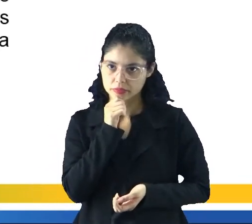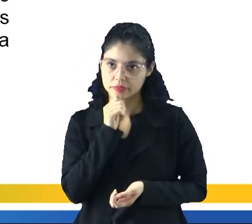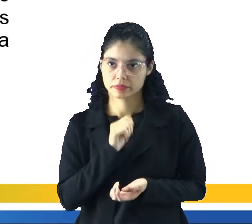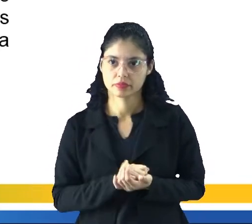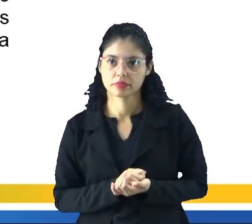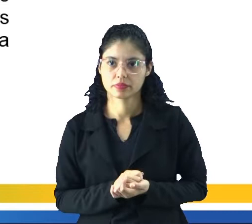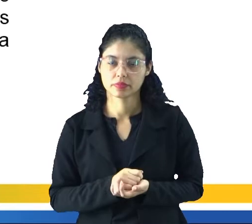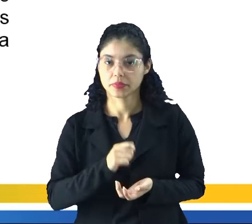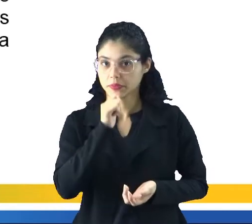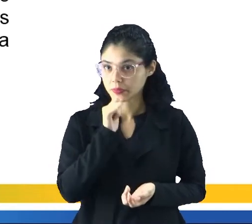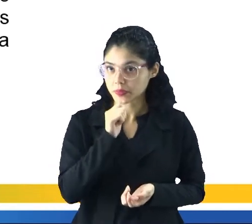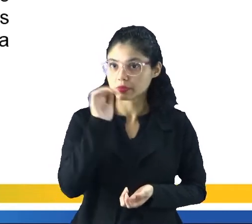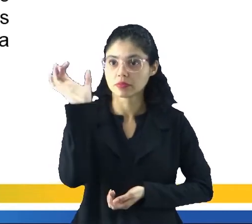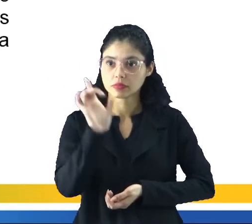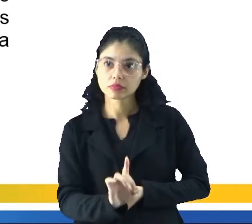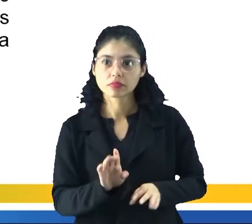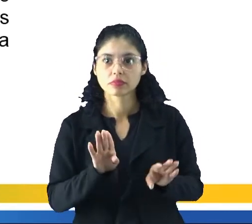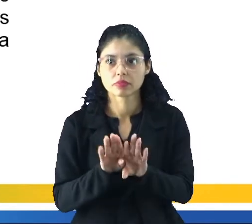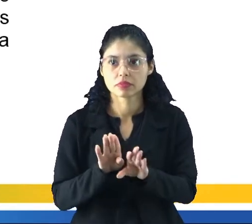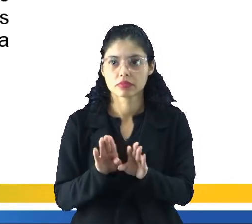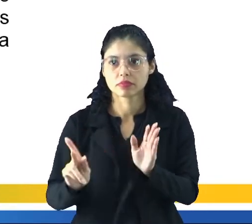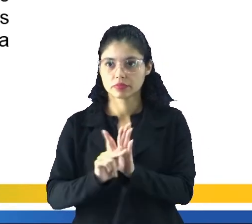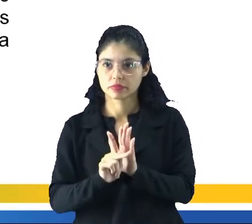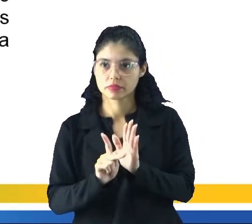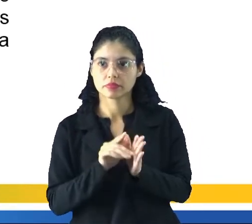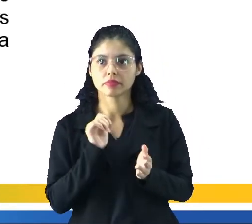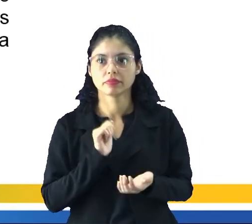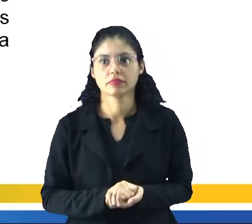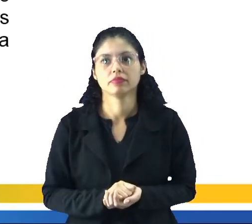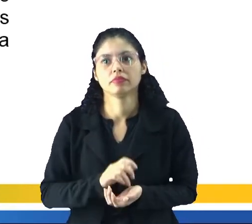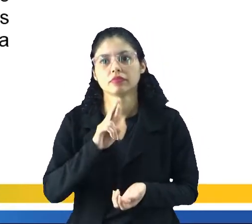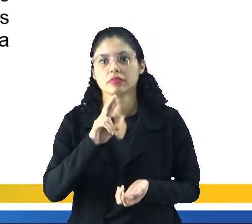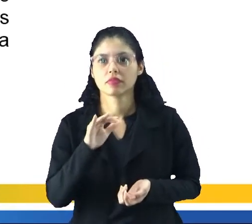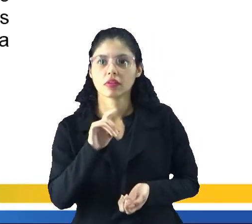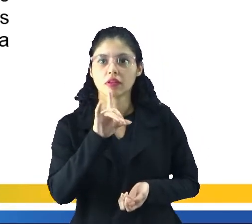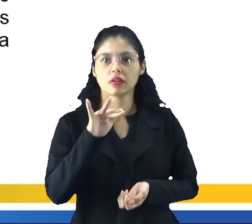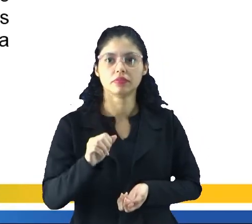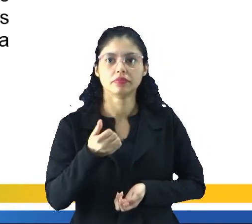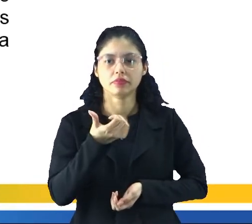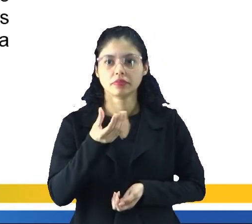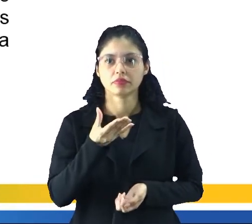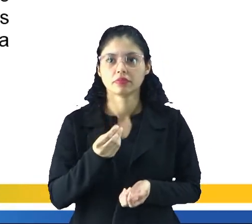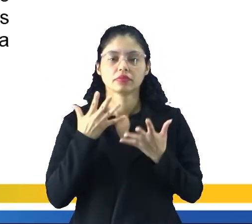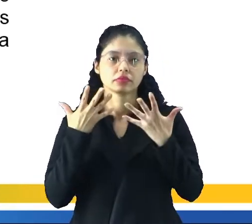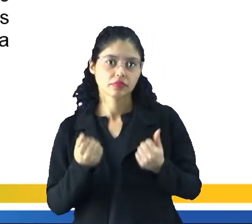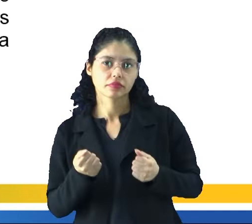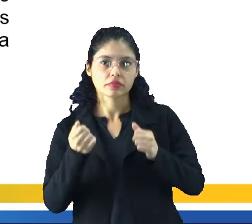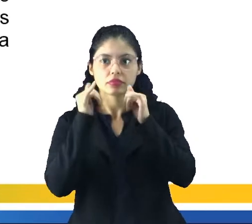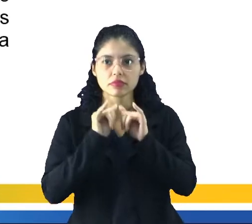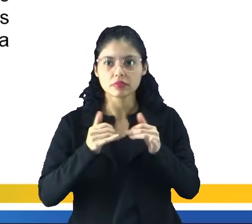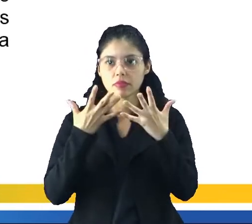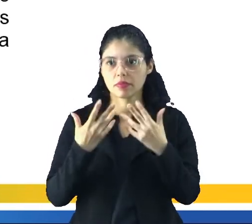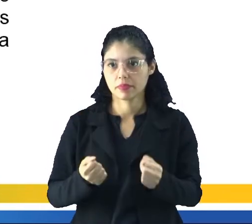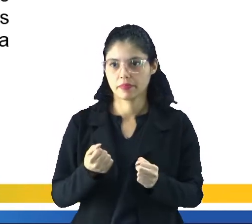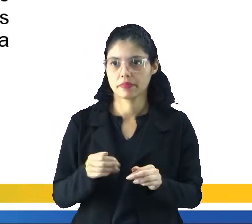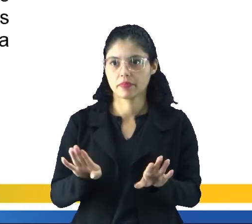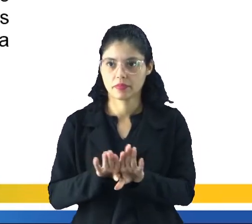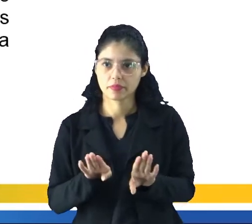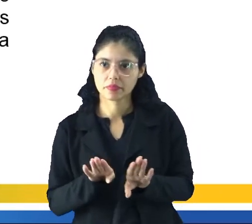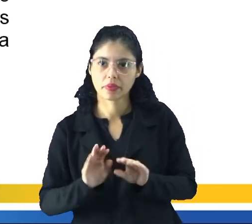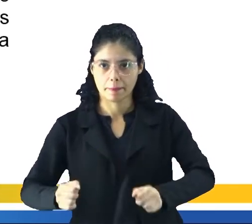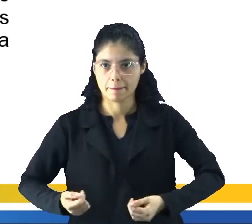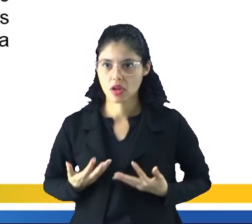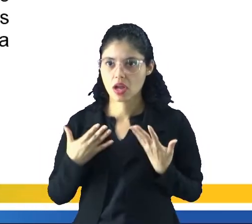Francesa, além do direito à propriedade. A recusa do rei Luís XVI em aprovar a declaração provoca